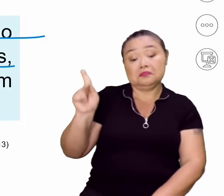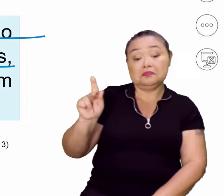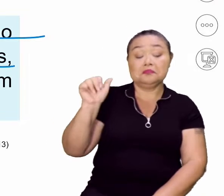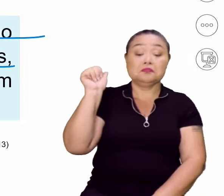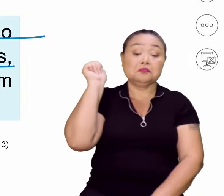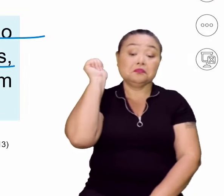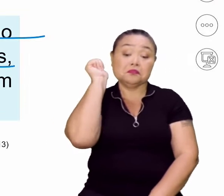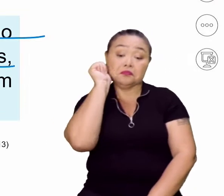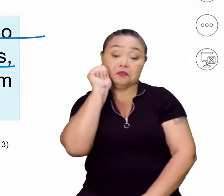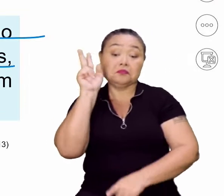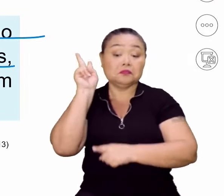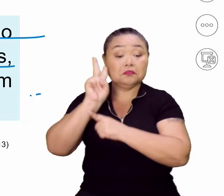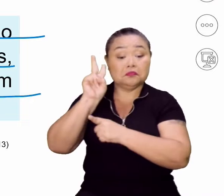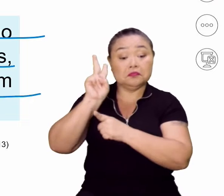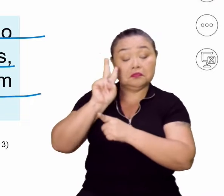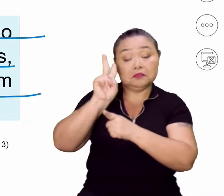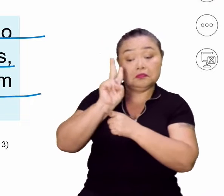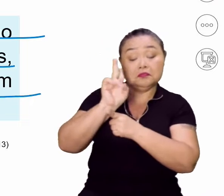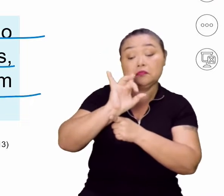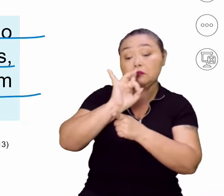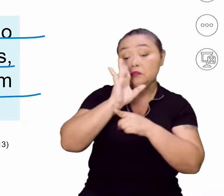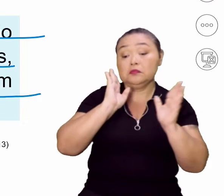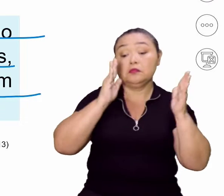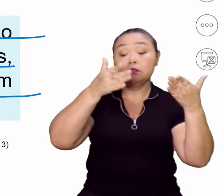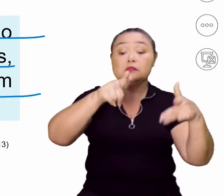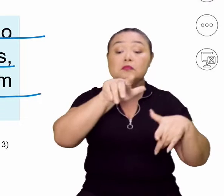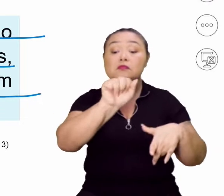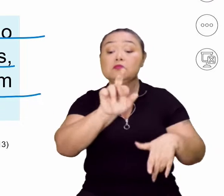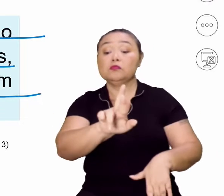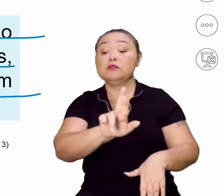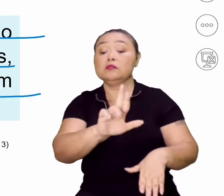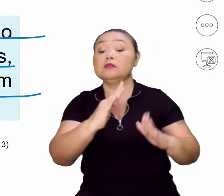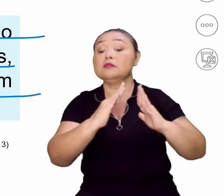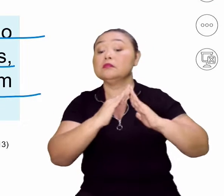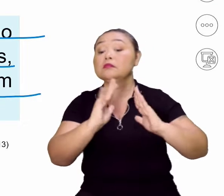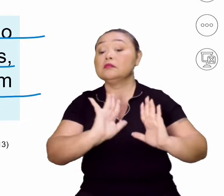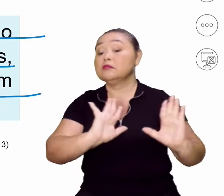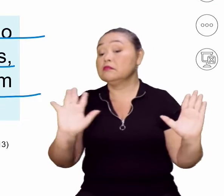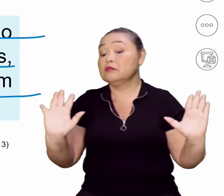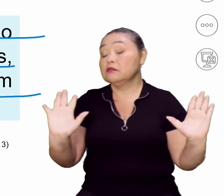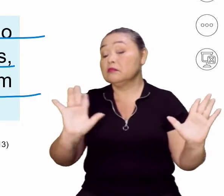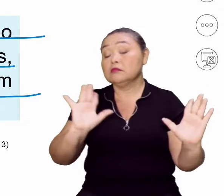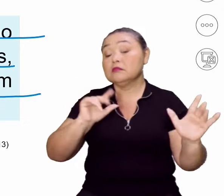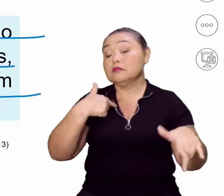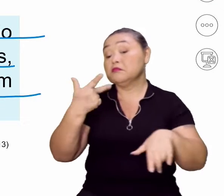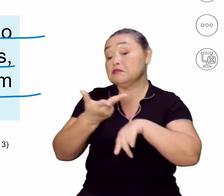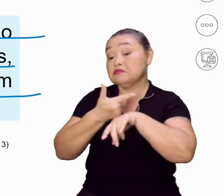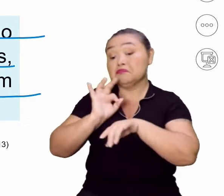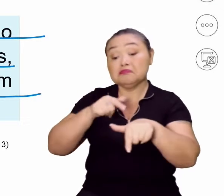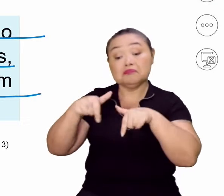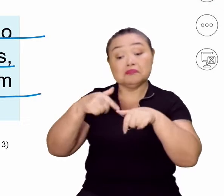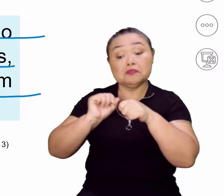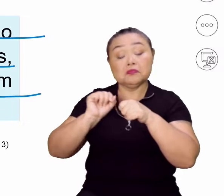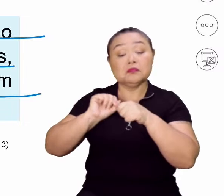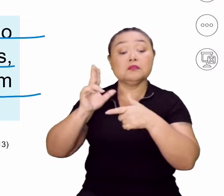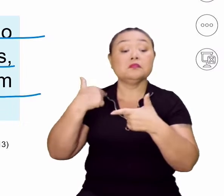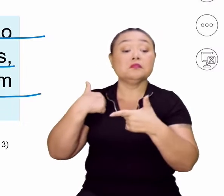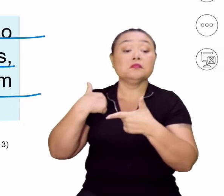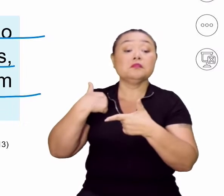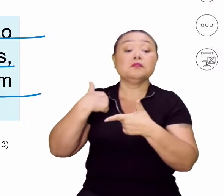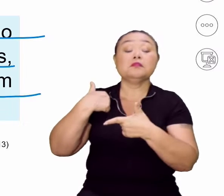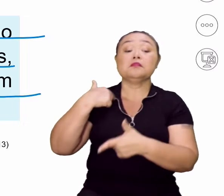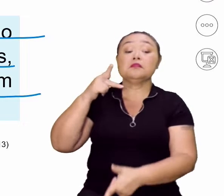aposentados, idosos, mulheres que apenas cuidam do lar. São pessoas que não estão procurando trabalho, ok? A